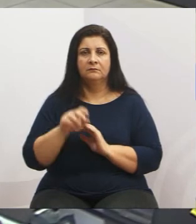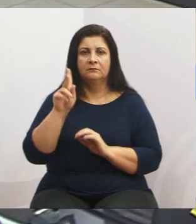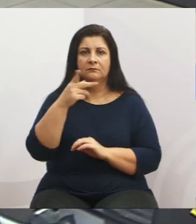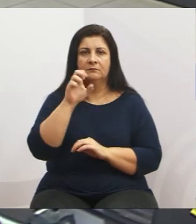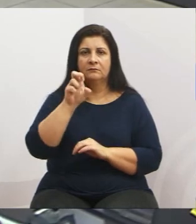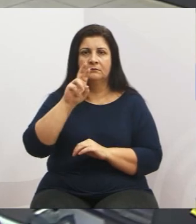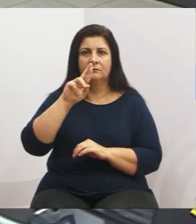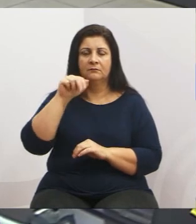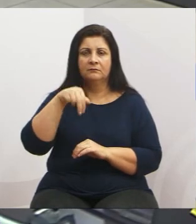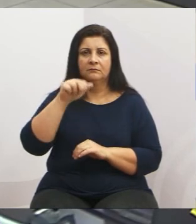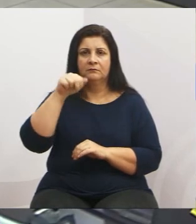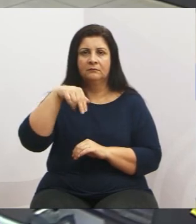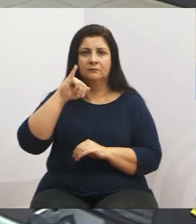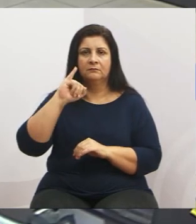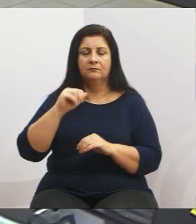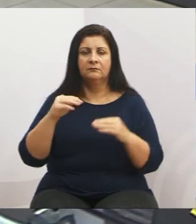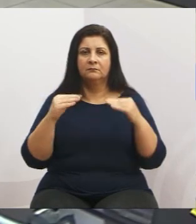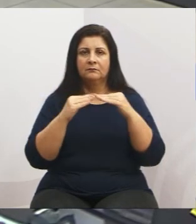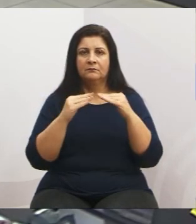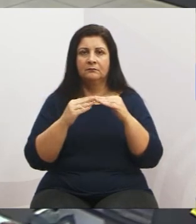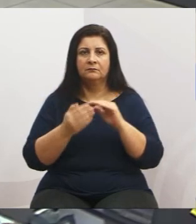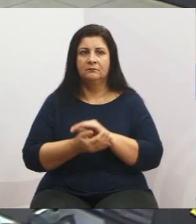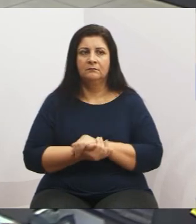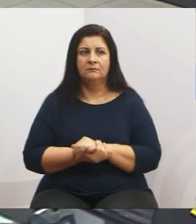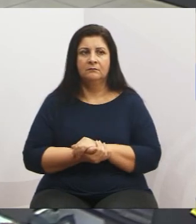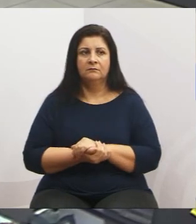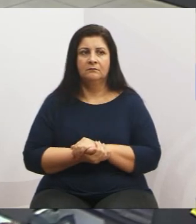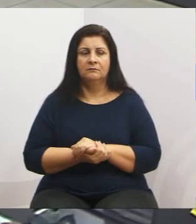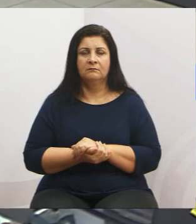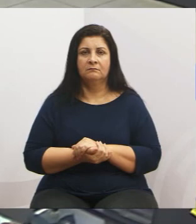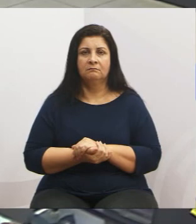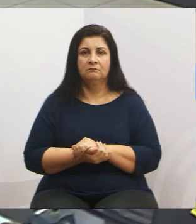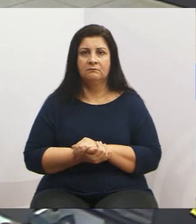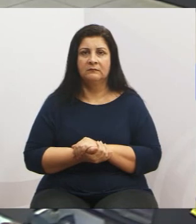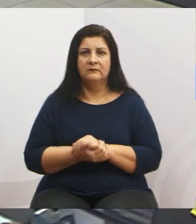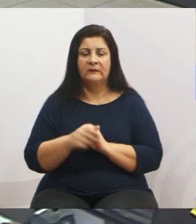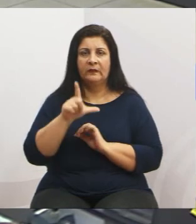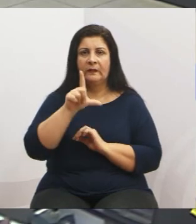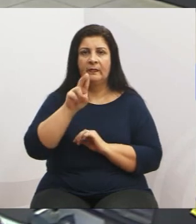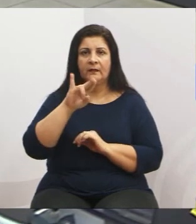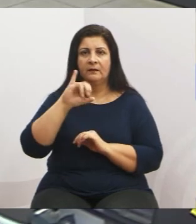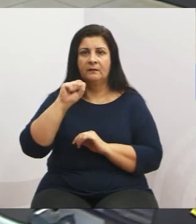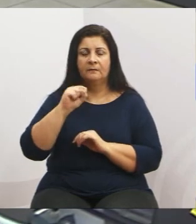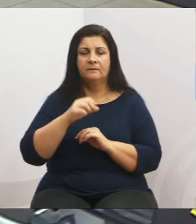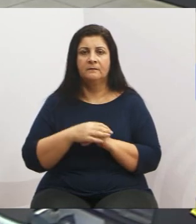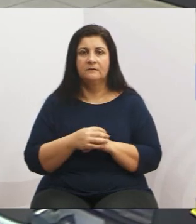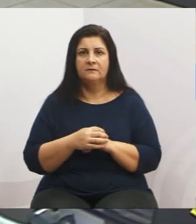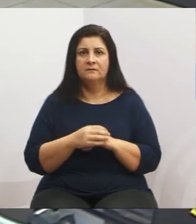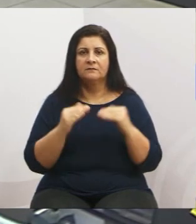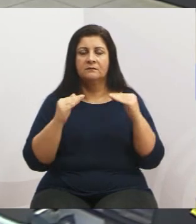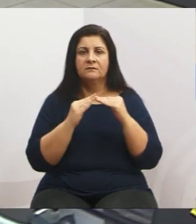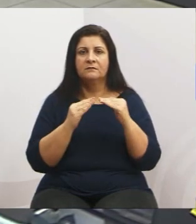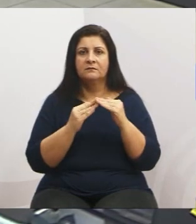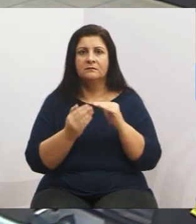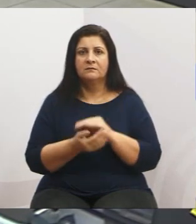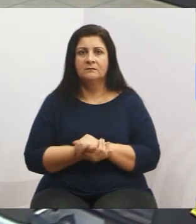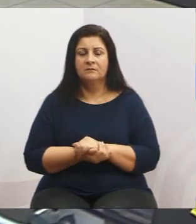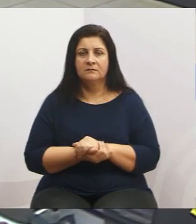Hernani Barreto? Favorável. Como vota o vereador Luiz Flávio Flavinho? Eu voto